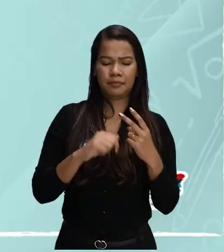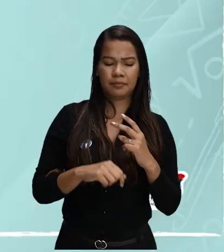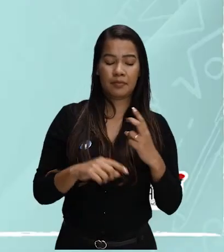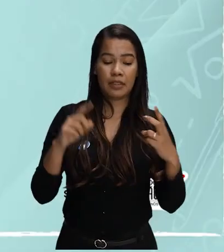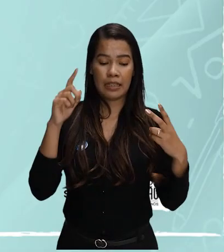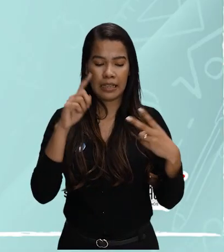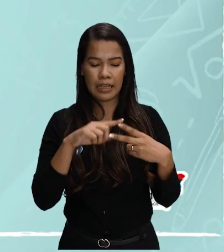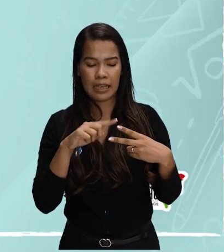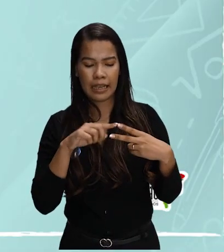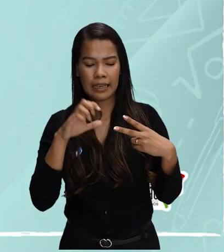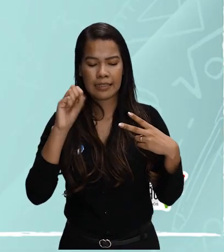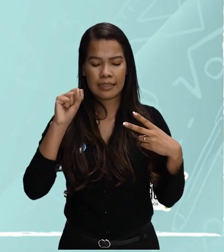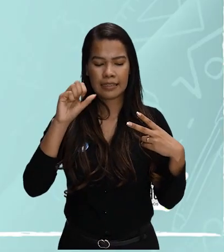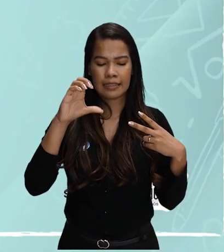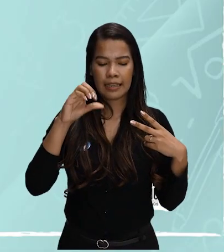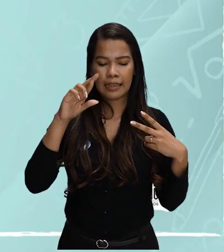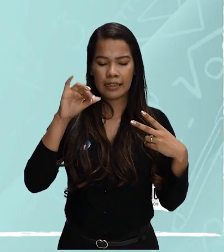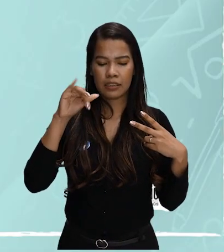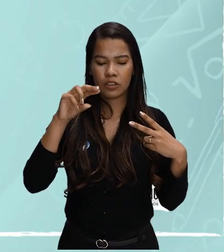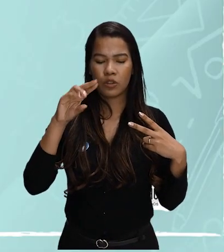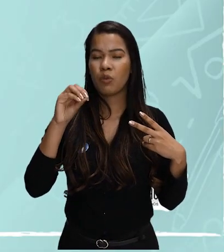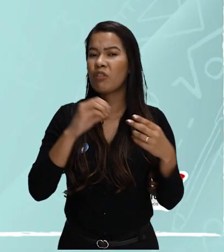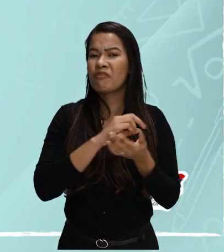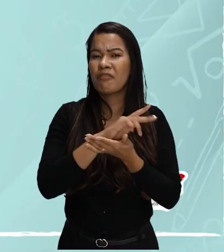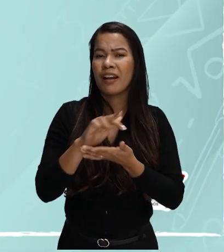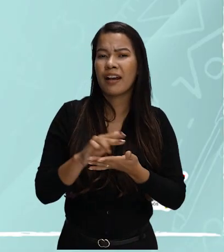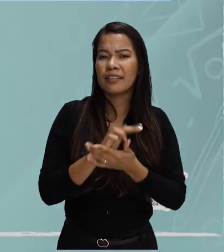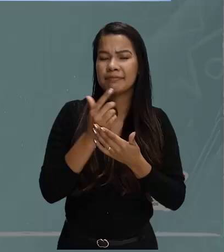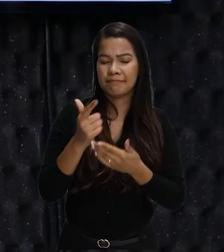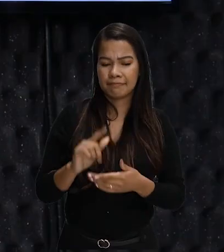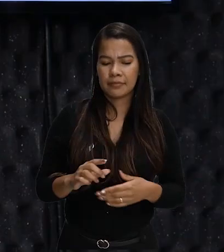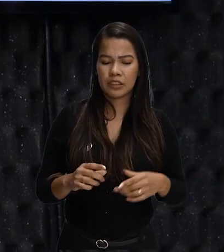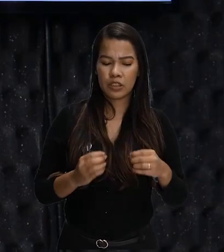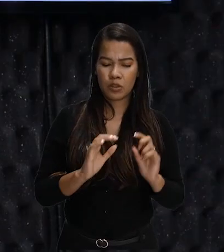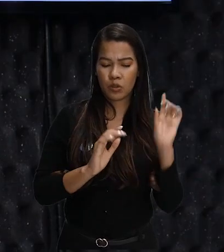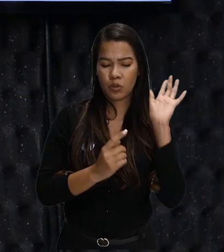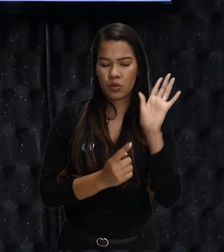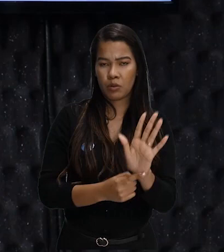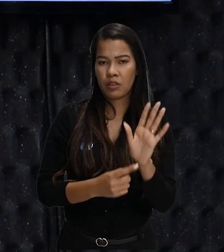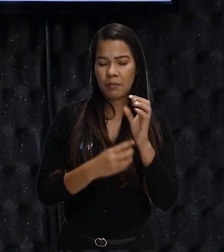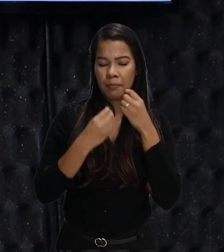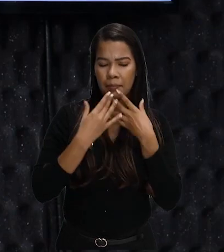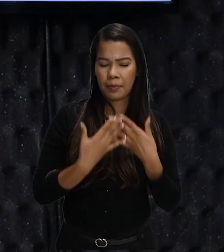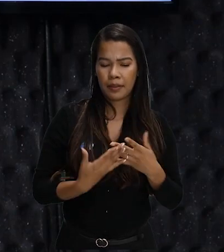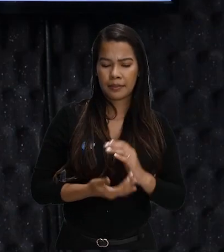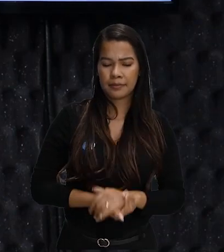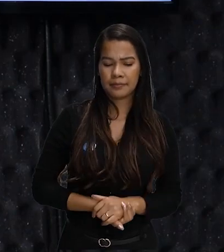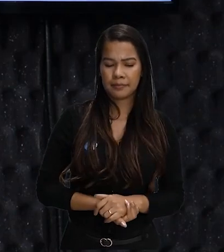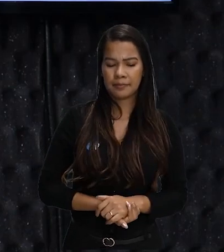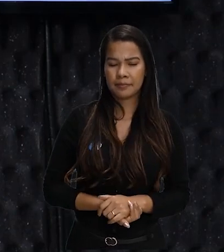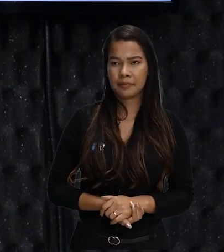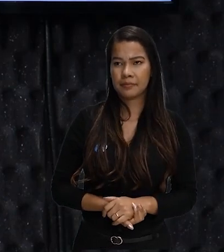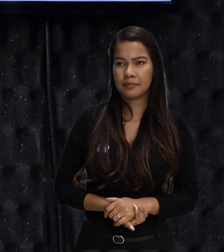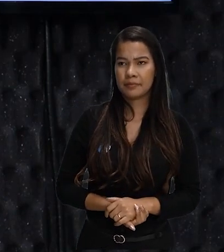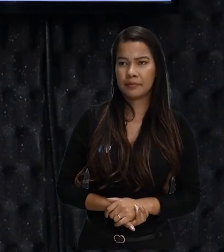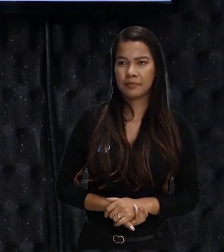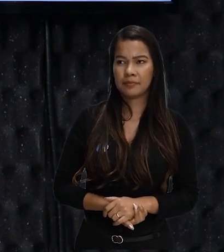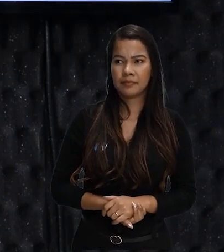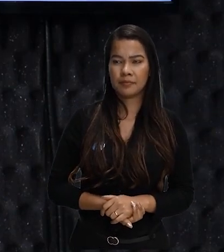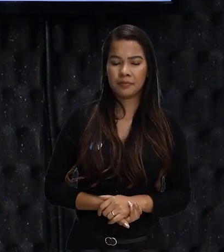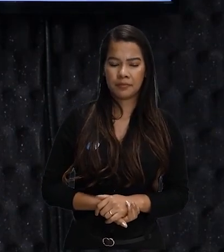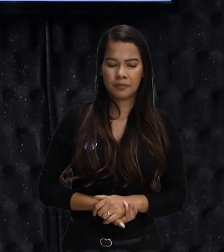indireta, linguagem popular, abordagem das situações da época. E eu trouxe aqui uma bem que os meus alunos gostam, tá? Eu vou pular aqui para o